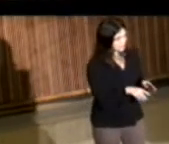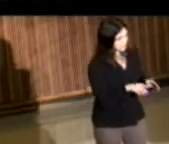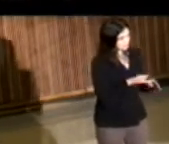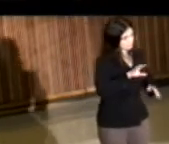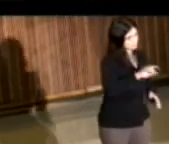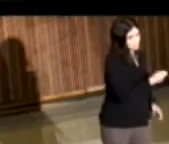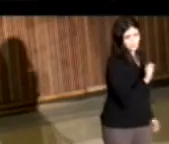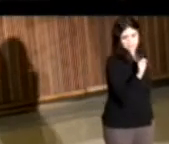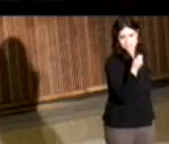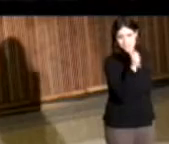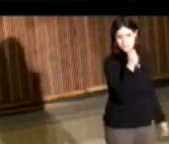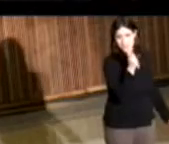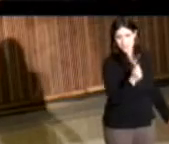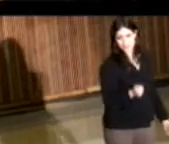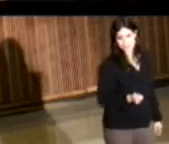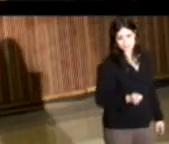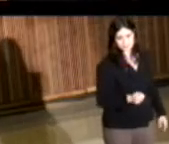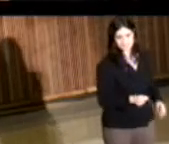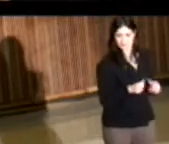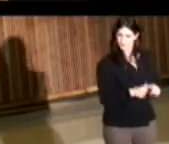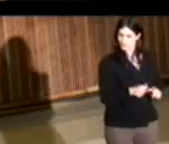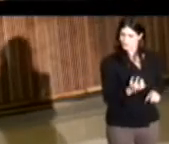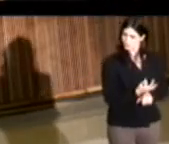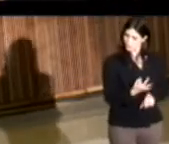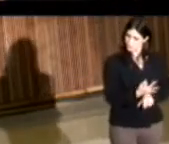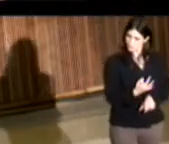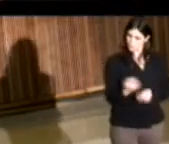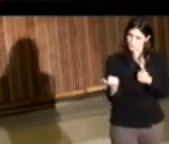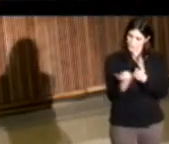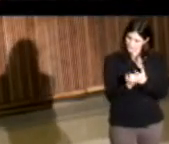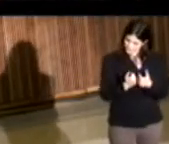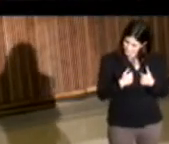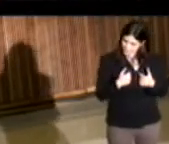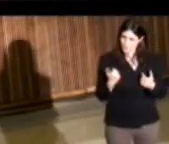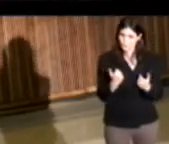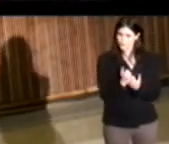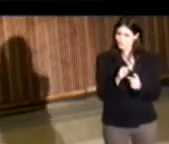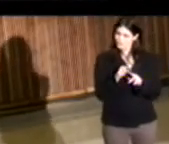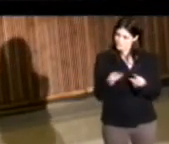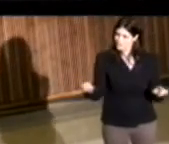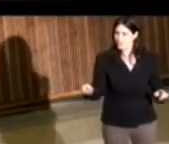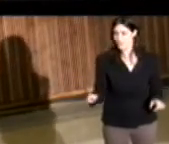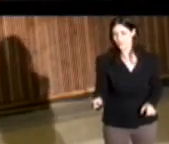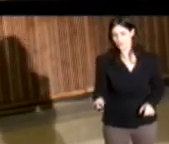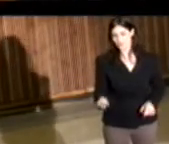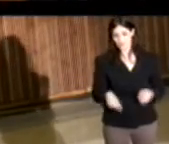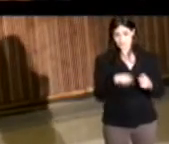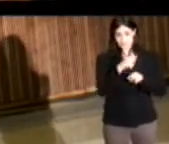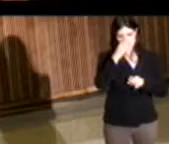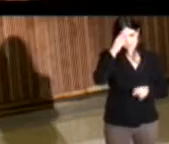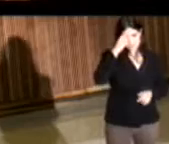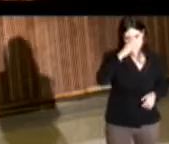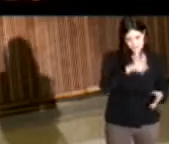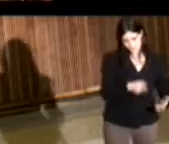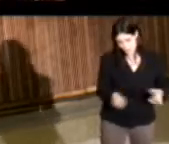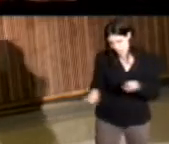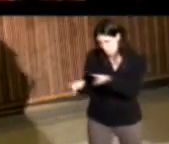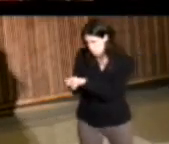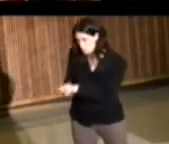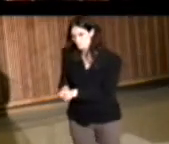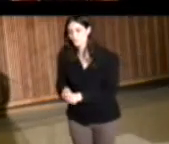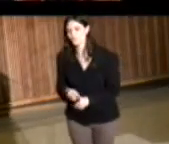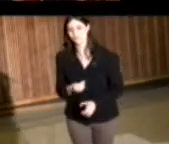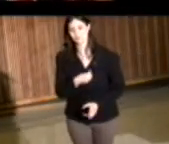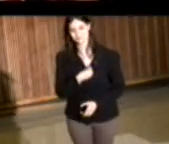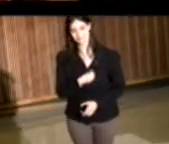ressurreição, naqueles 3 dias, Ele ficou lá por mim e por você. E quando Ele ressuscitou, trouxe nas mãos as chaves da morte e